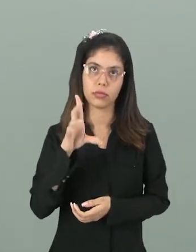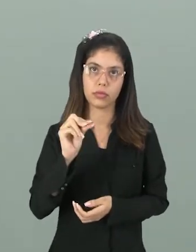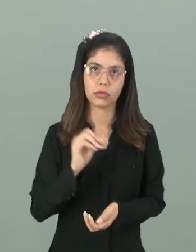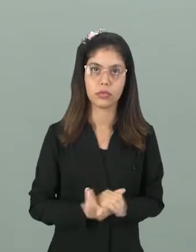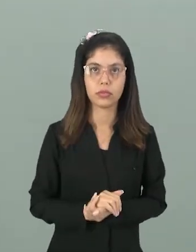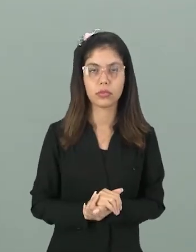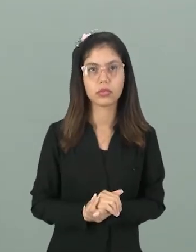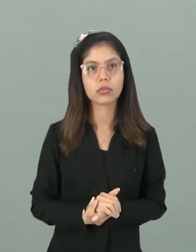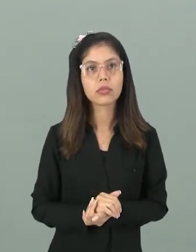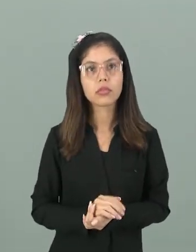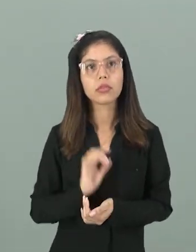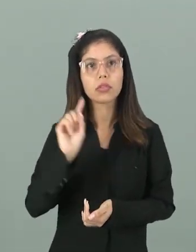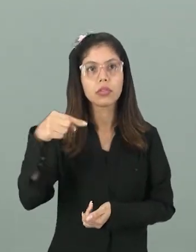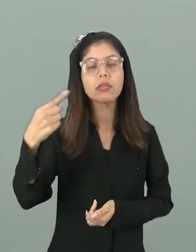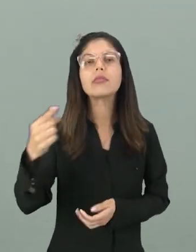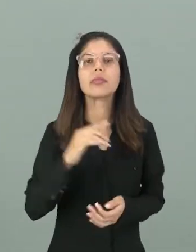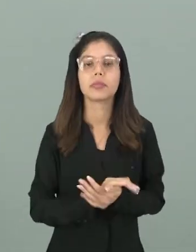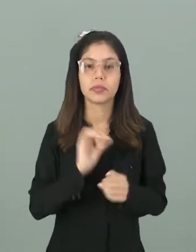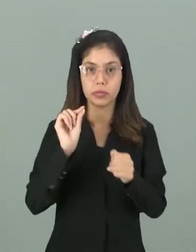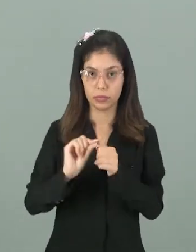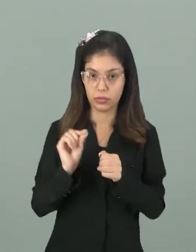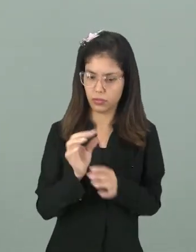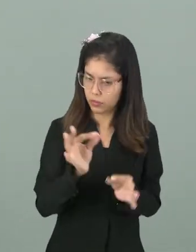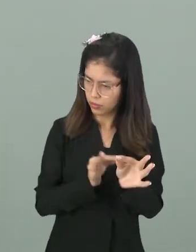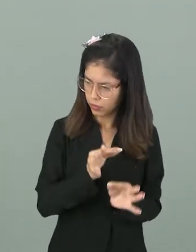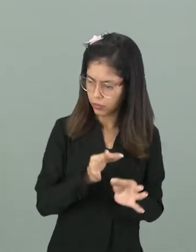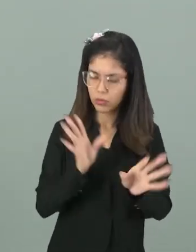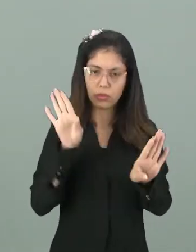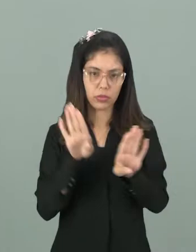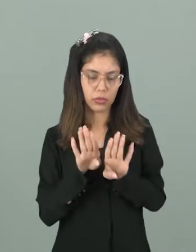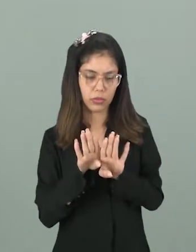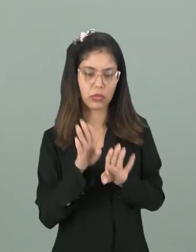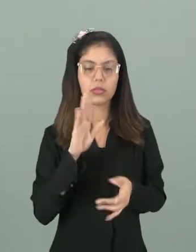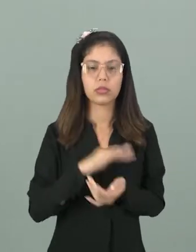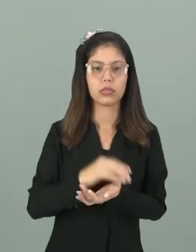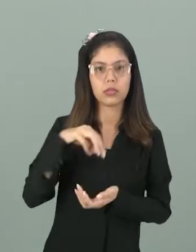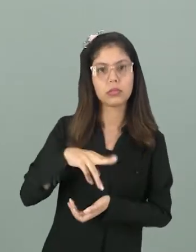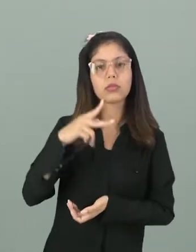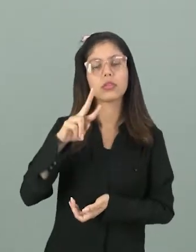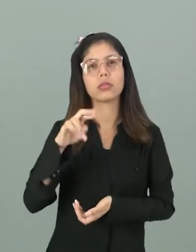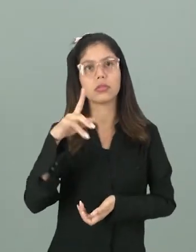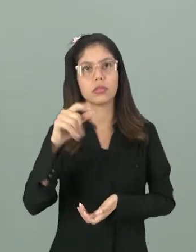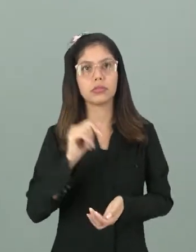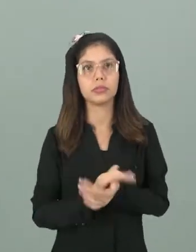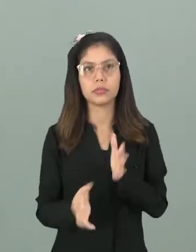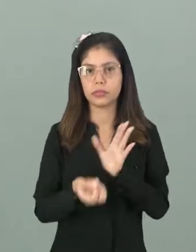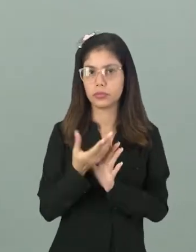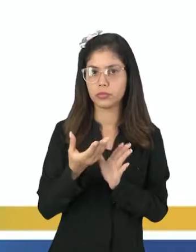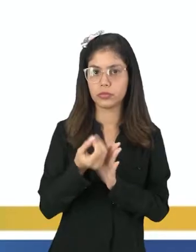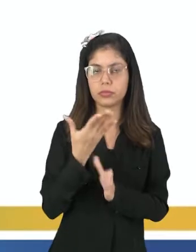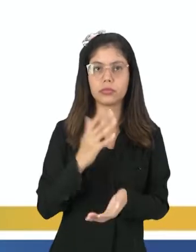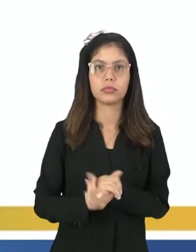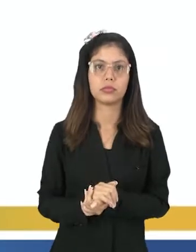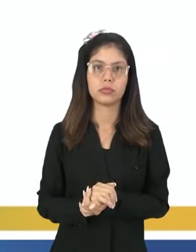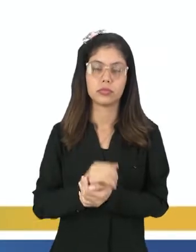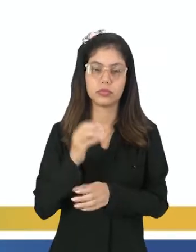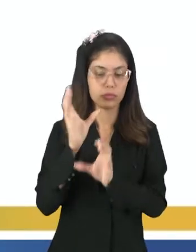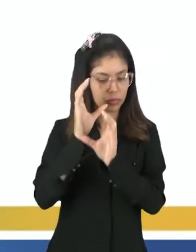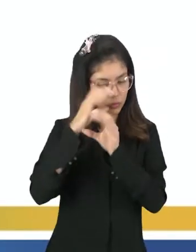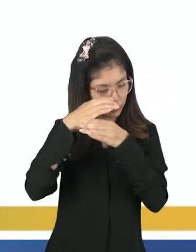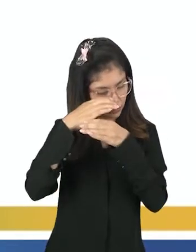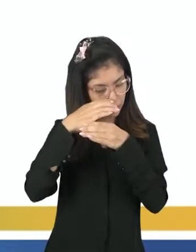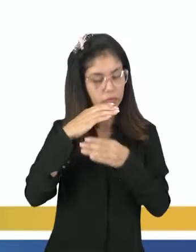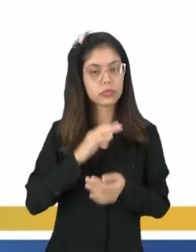diz, sintéticos são aqueles que foram sintetizados, que foram manipulados e produzidos em